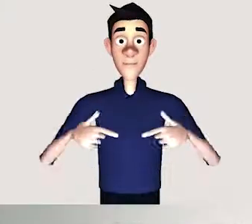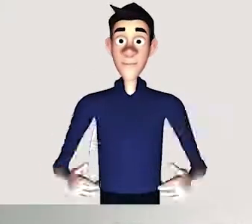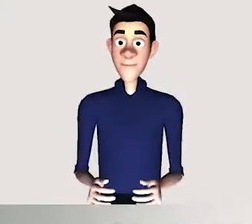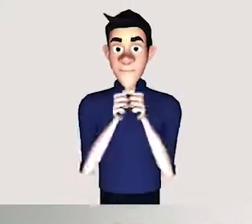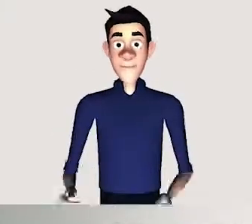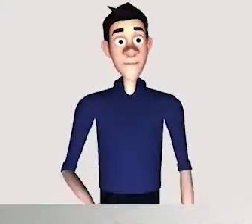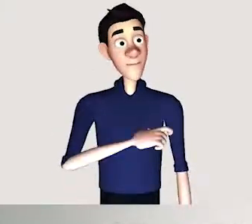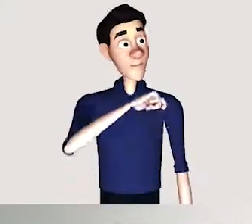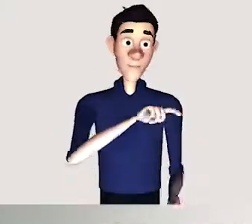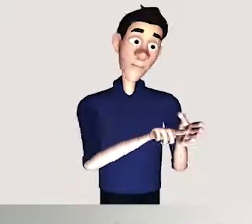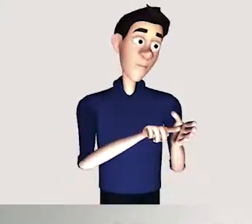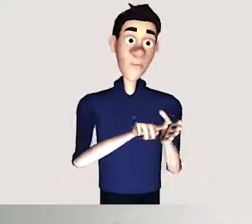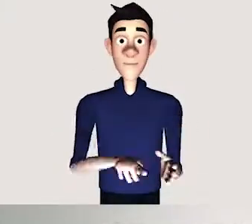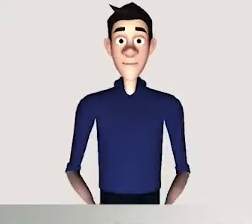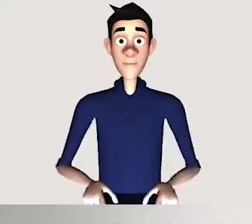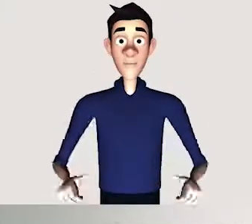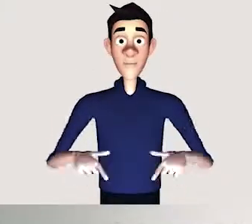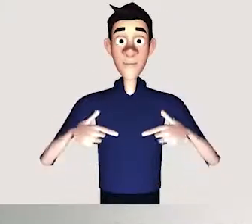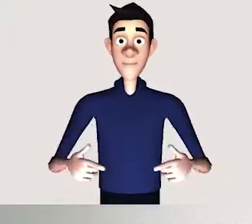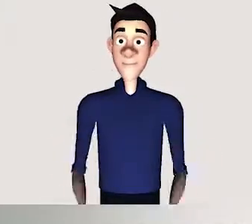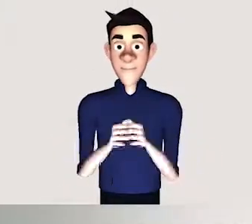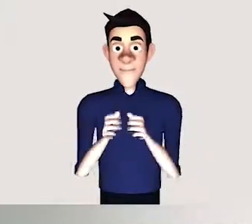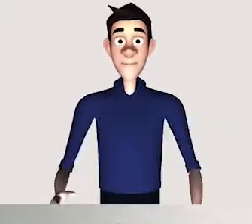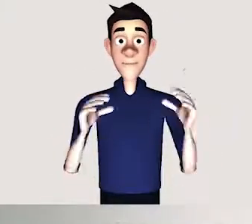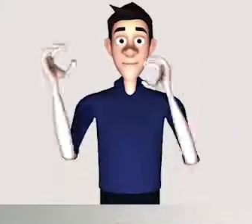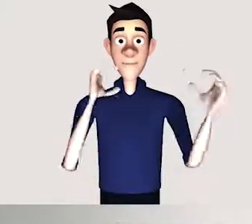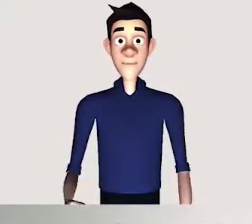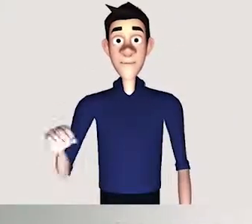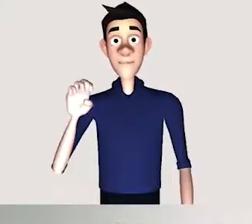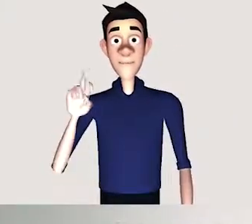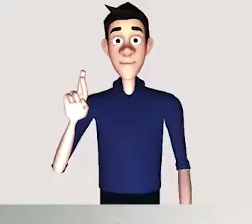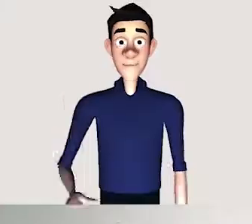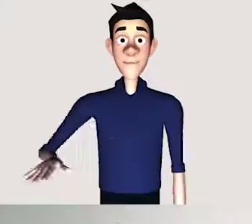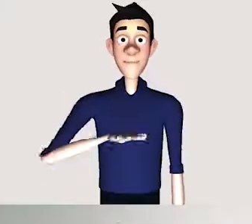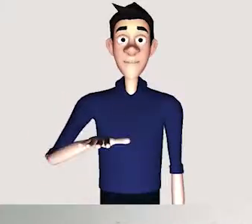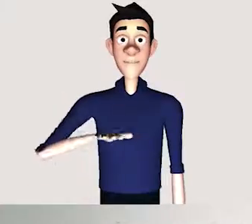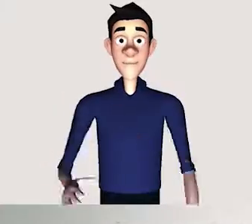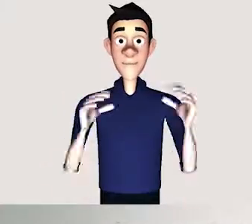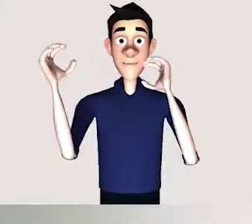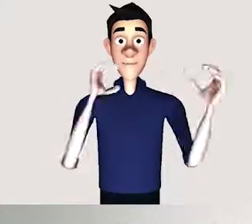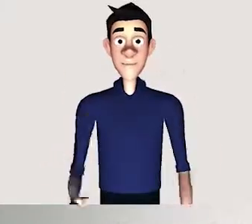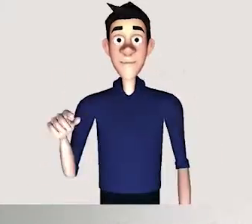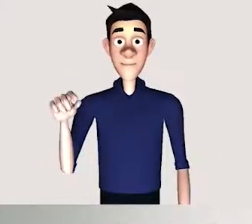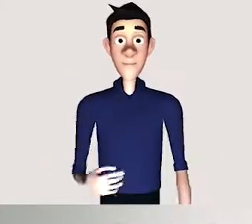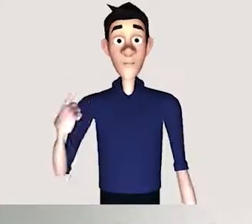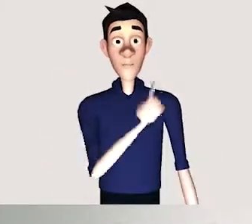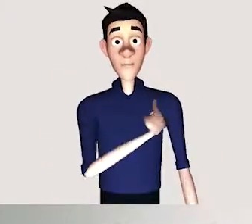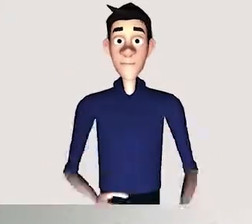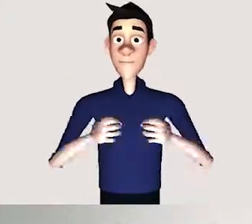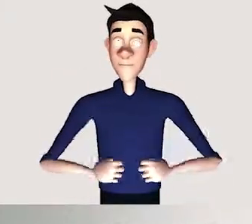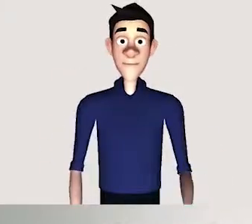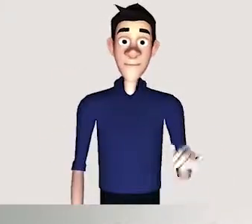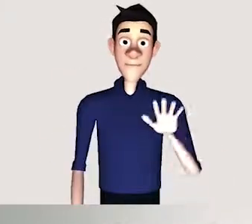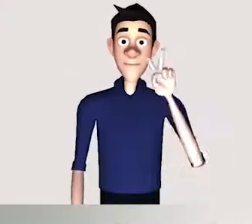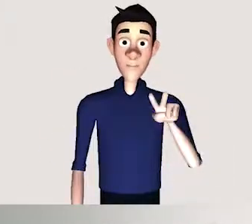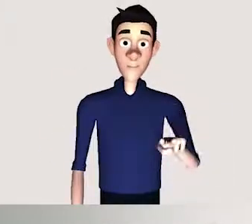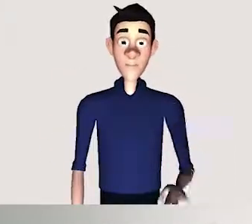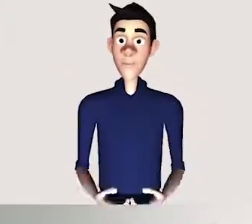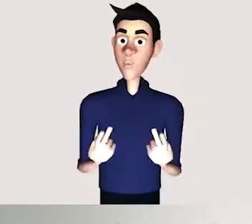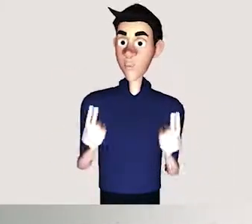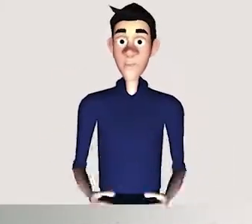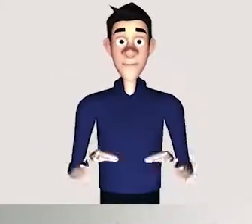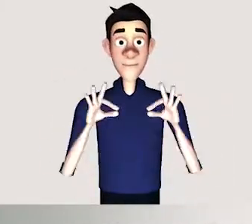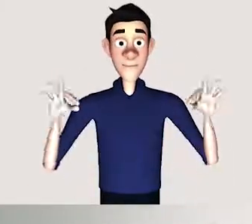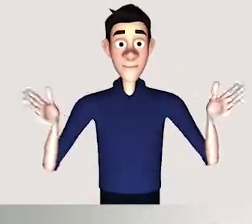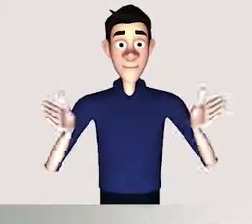Os museus têm uma dimensão poética, um desejo de comunicação criativa com o